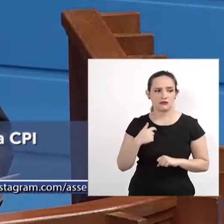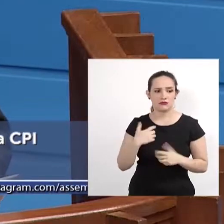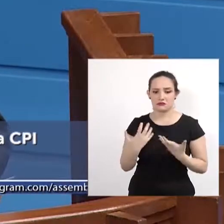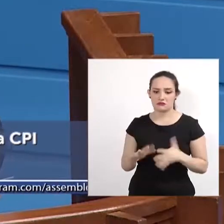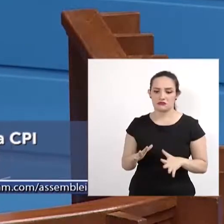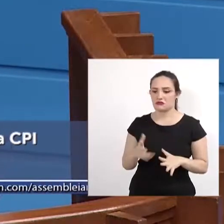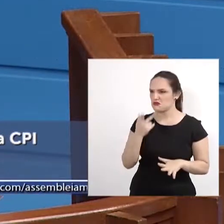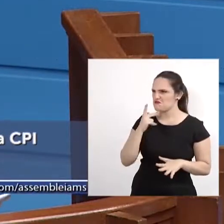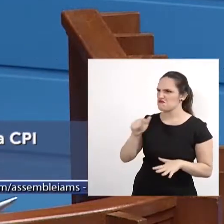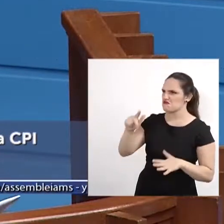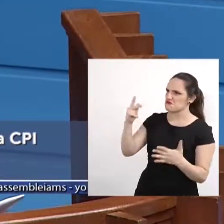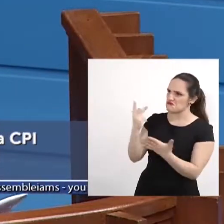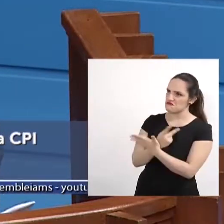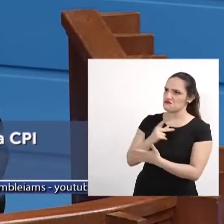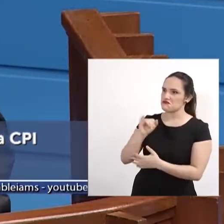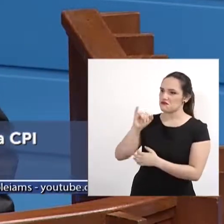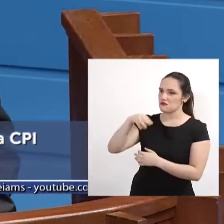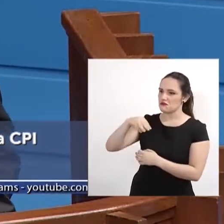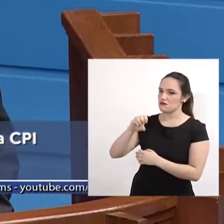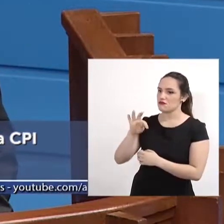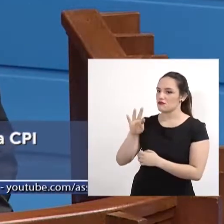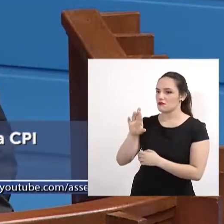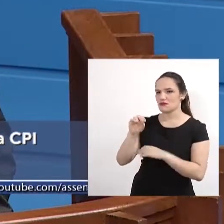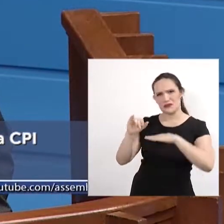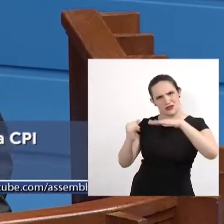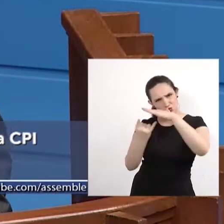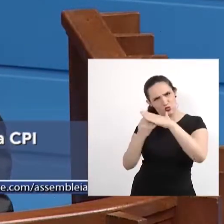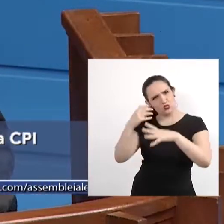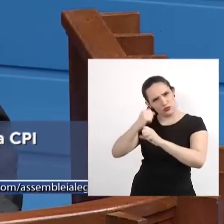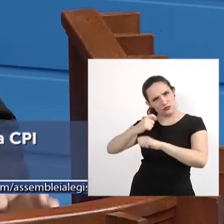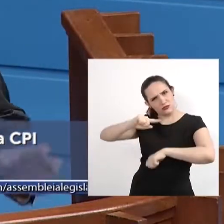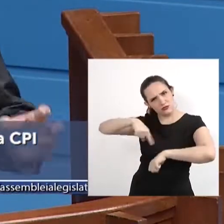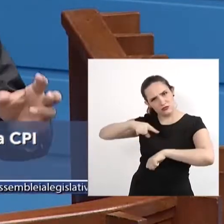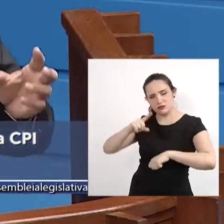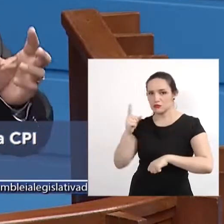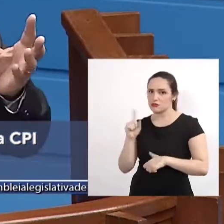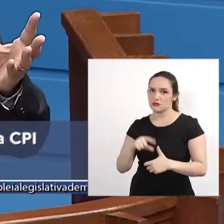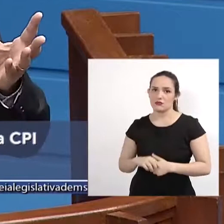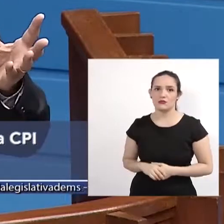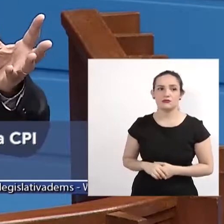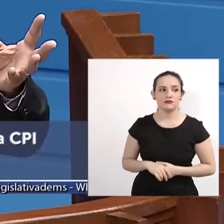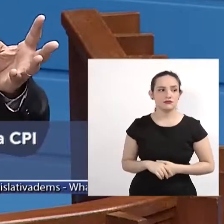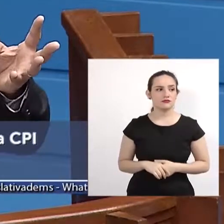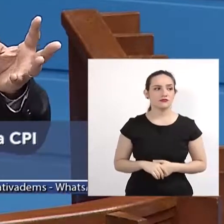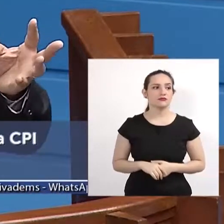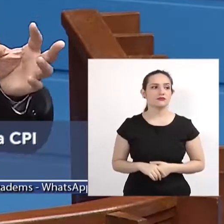contrariar o Inmetro. Até porque o Inmetro diz que